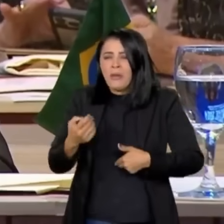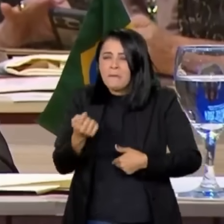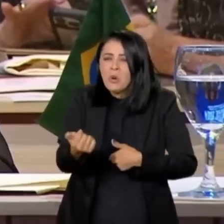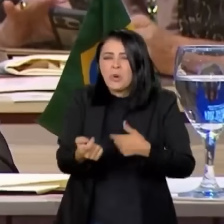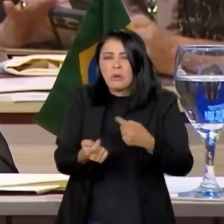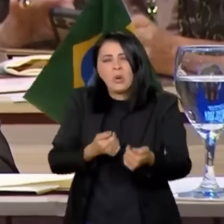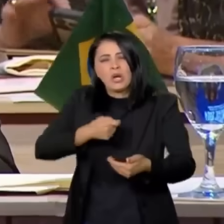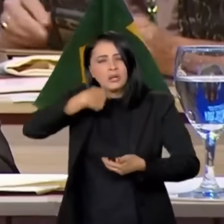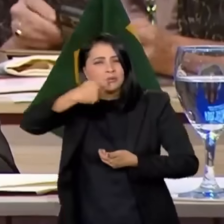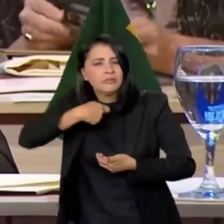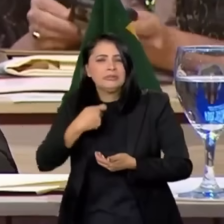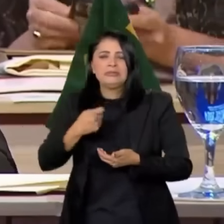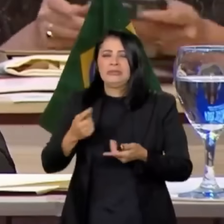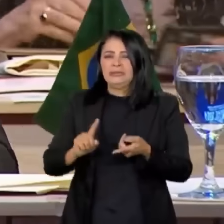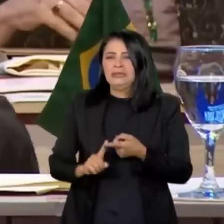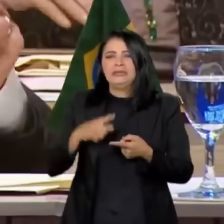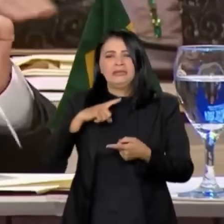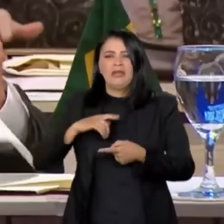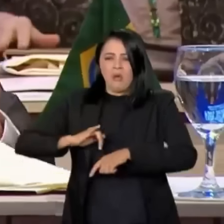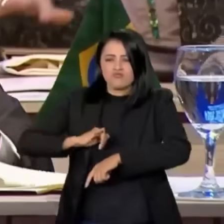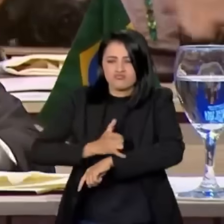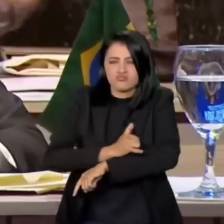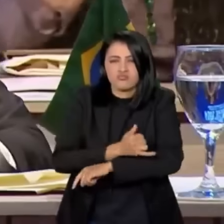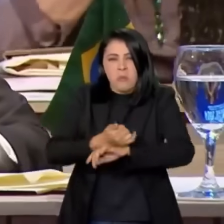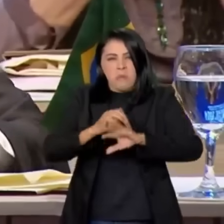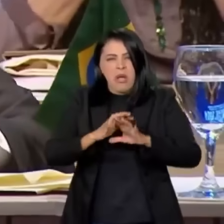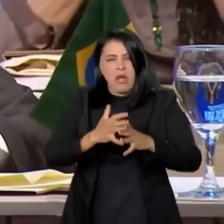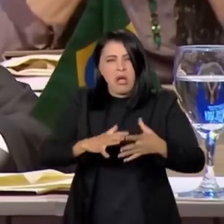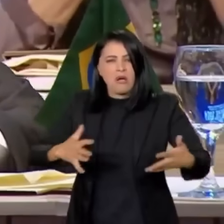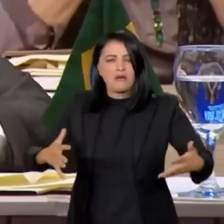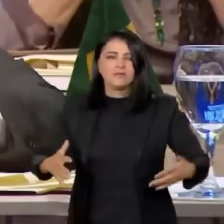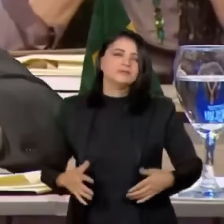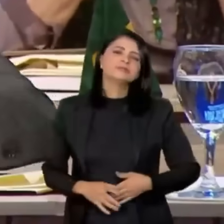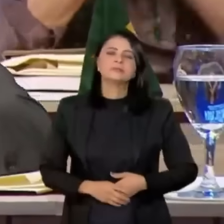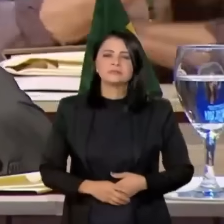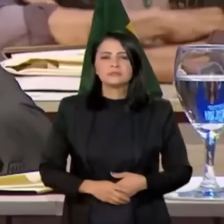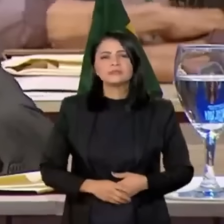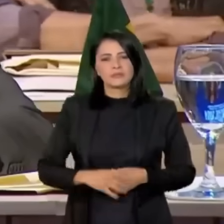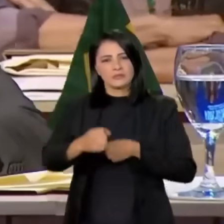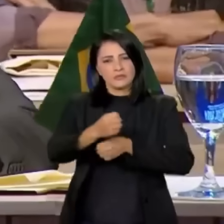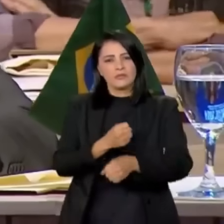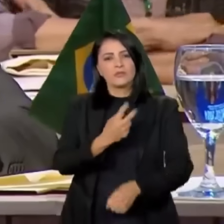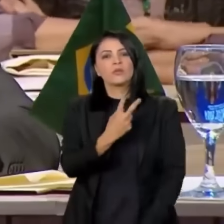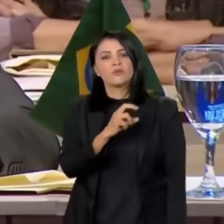e a epidemia da obesidade. Em 2023,